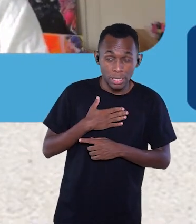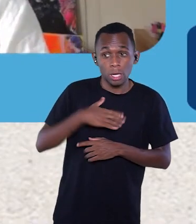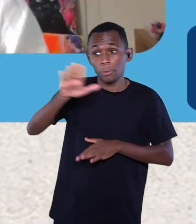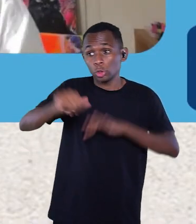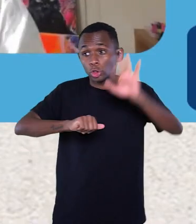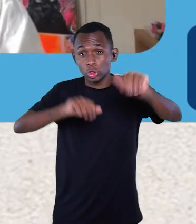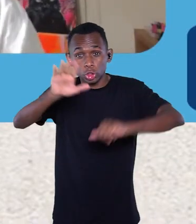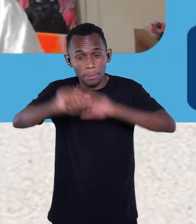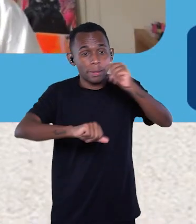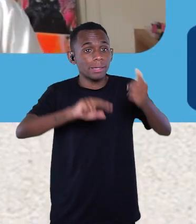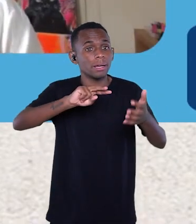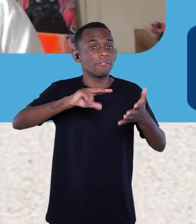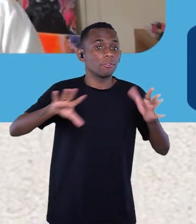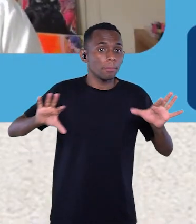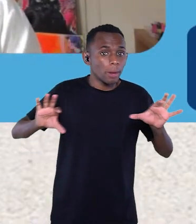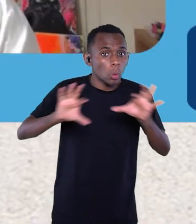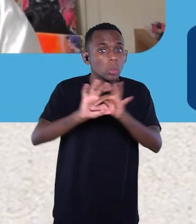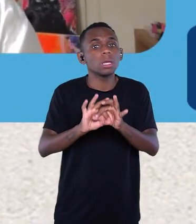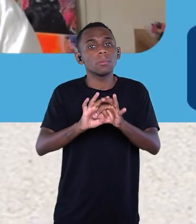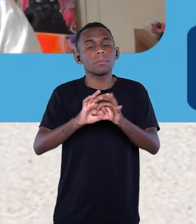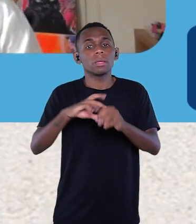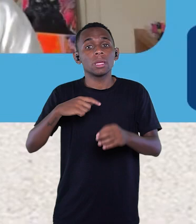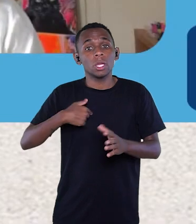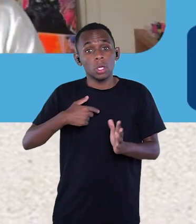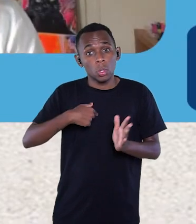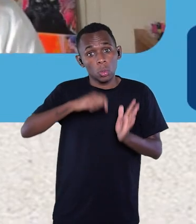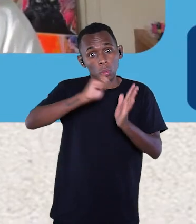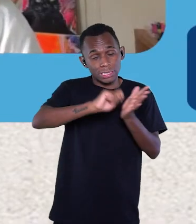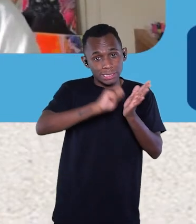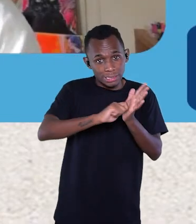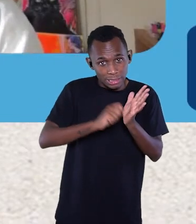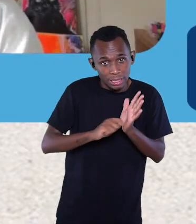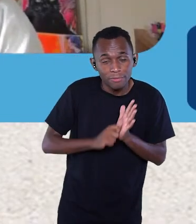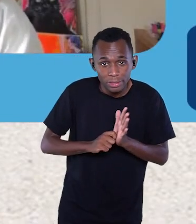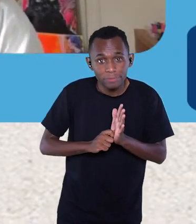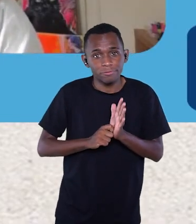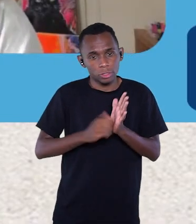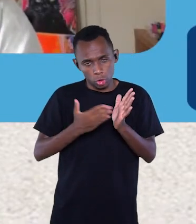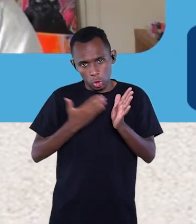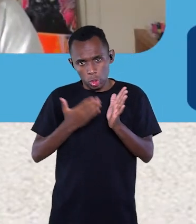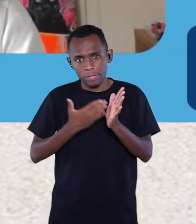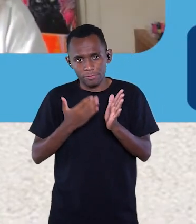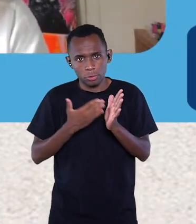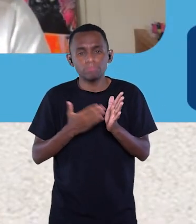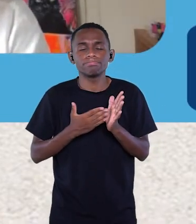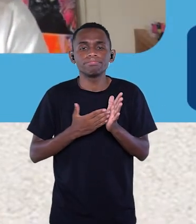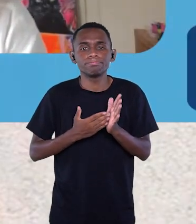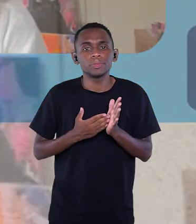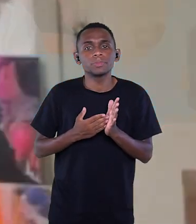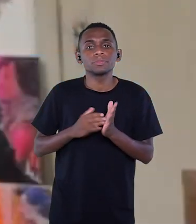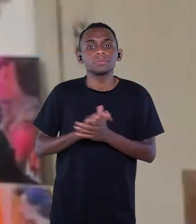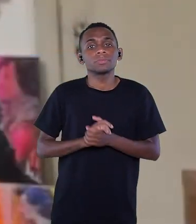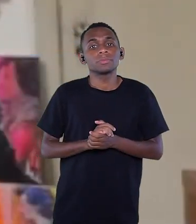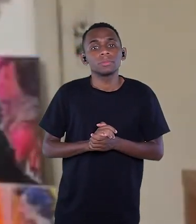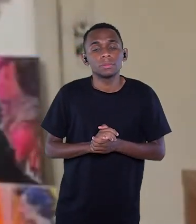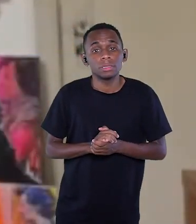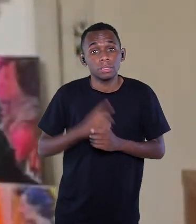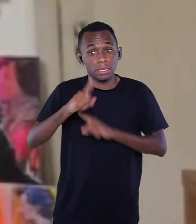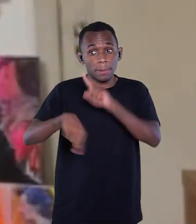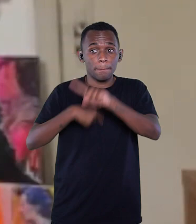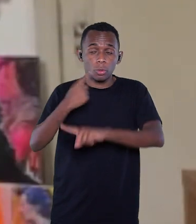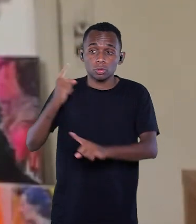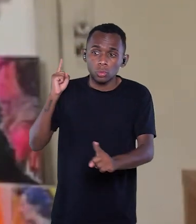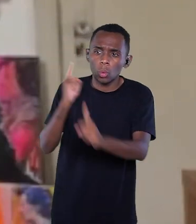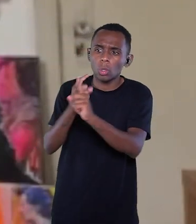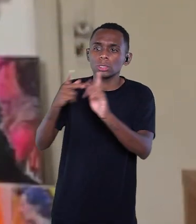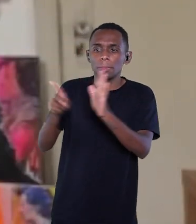minha chamada de união, assim, eu escrevi esse livro, né, essa dissertação, e aí eu tive um